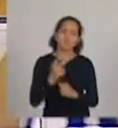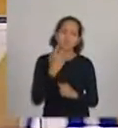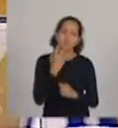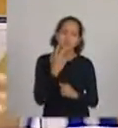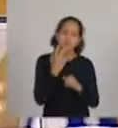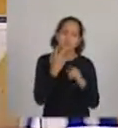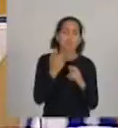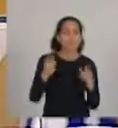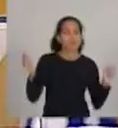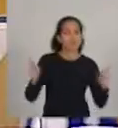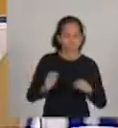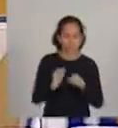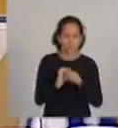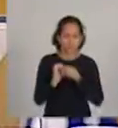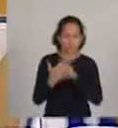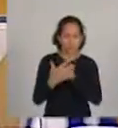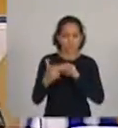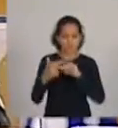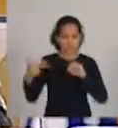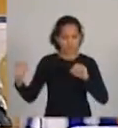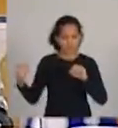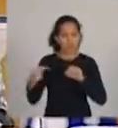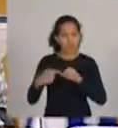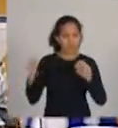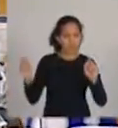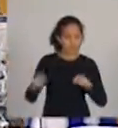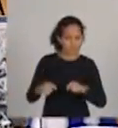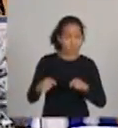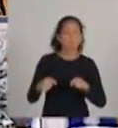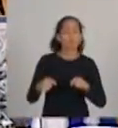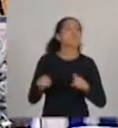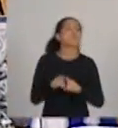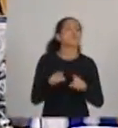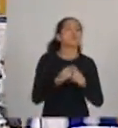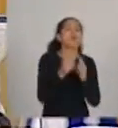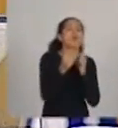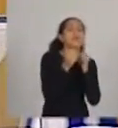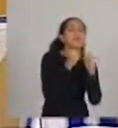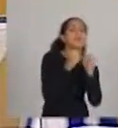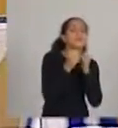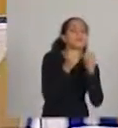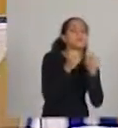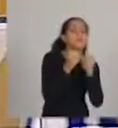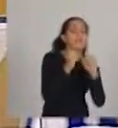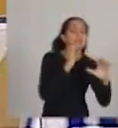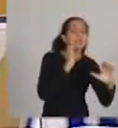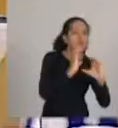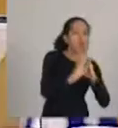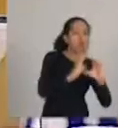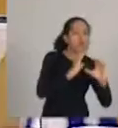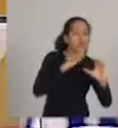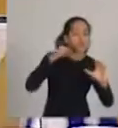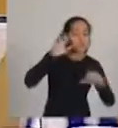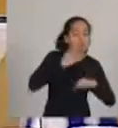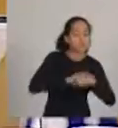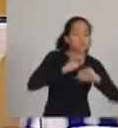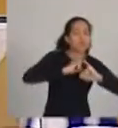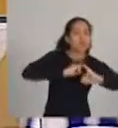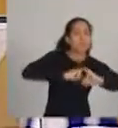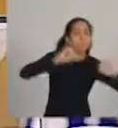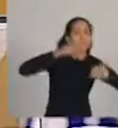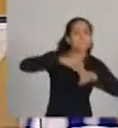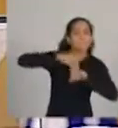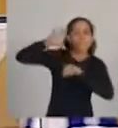foram possíveis porque a imprensa faz com que essas informações cheguem até